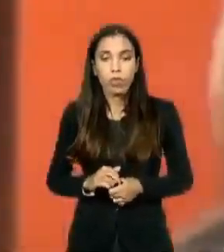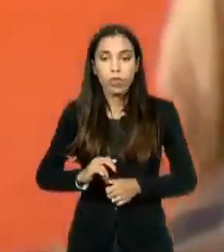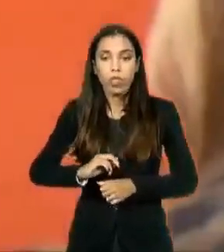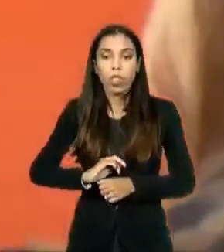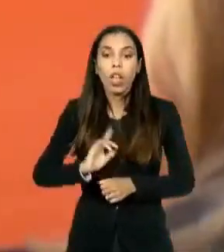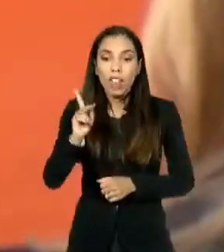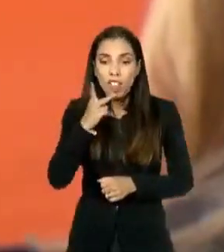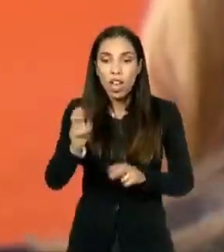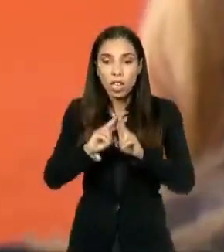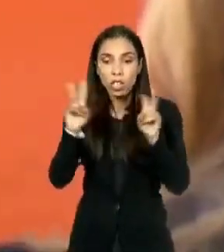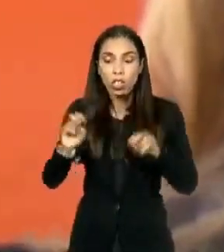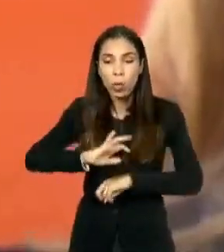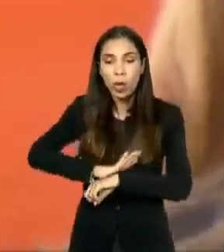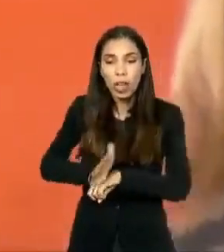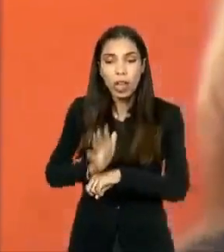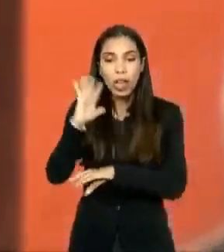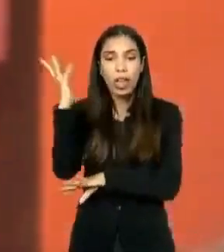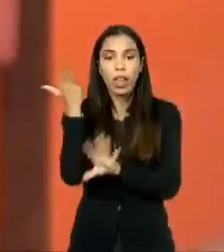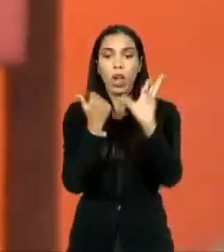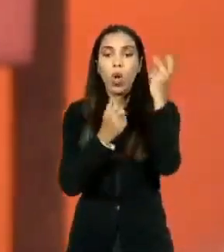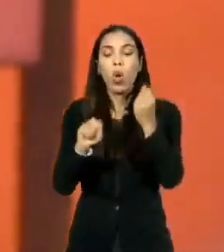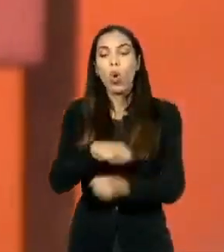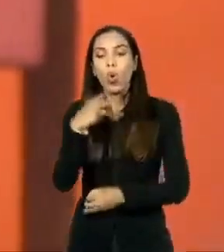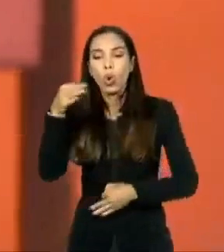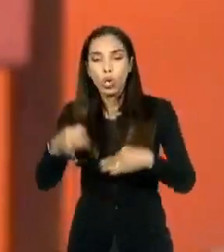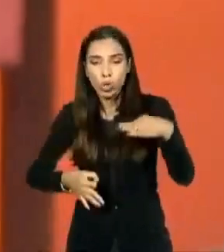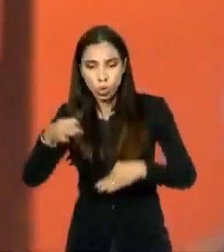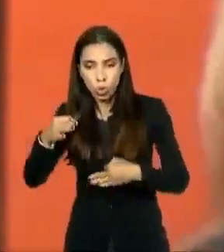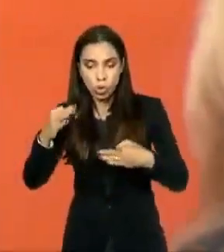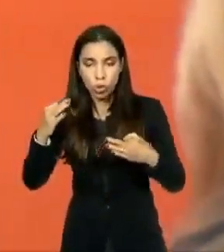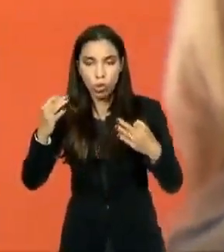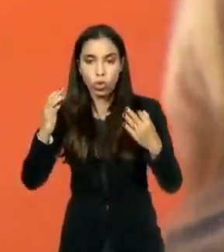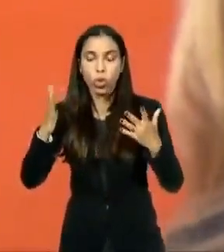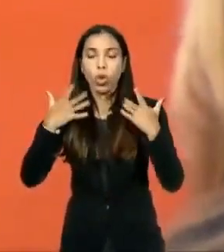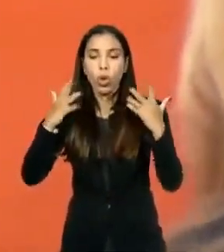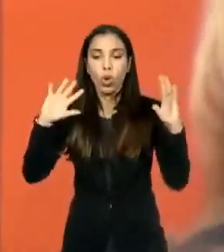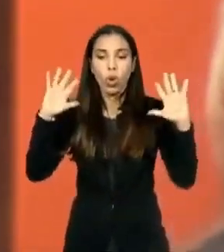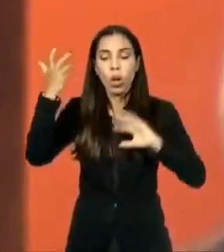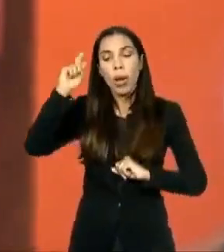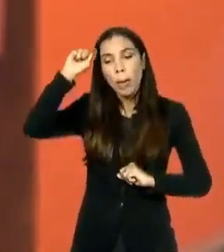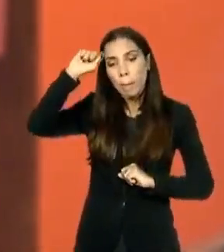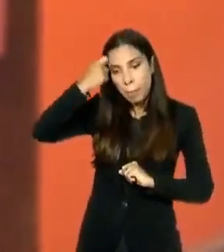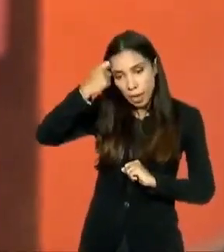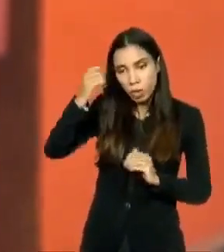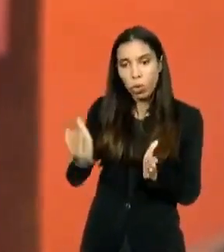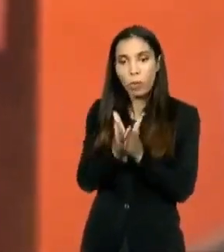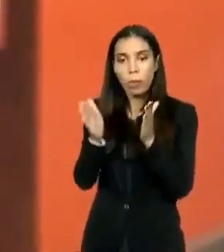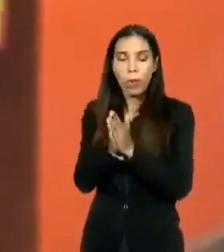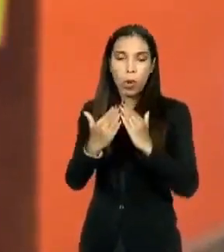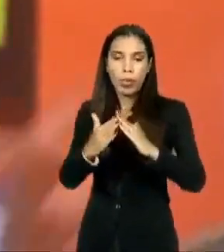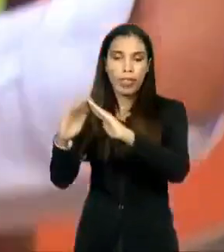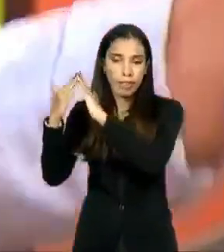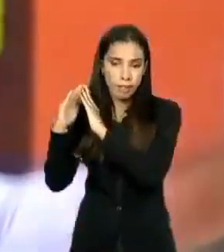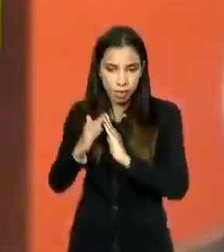racismo ambiental ou justiça climática, que quando atinge o preto, pobre, favelado. Sempre